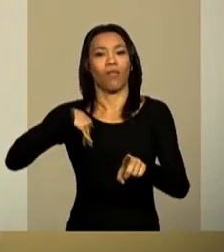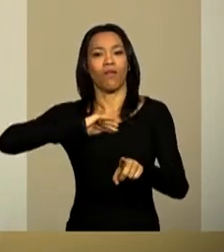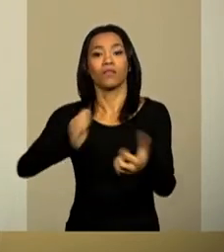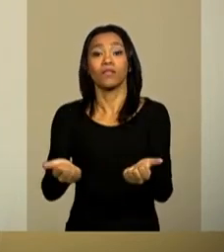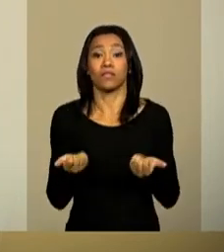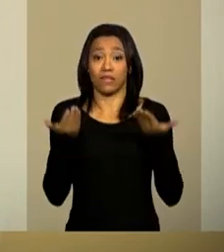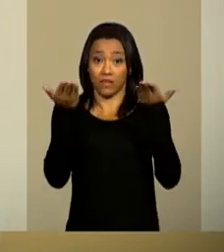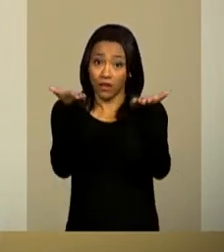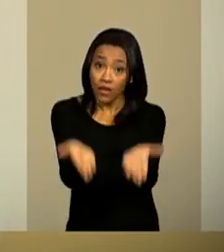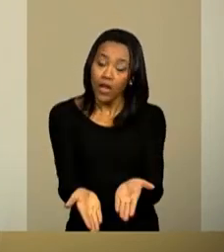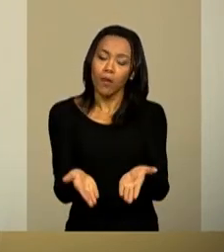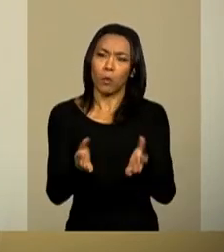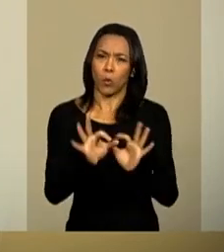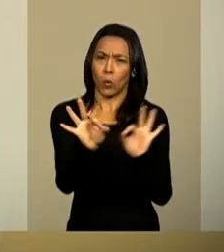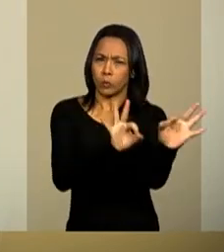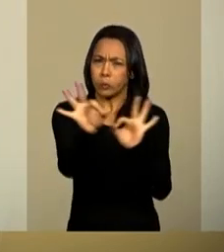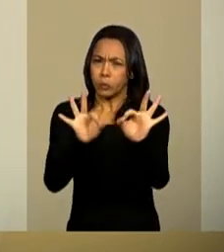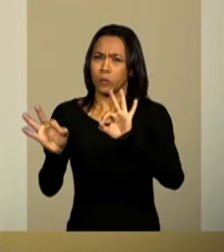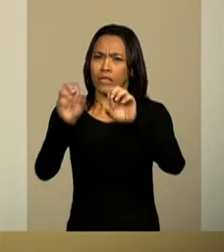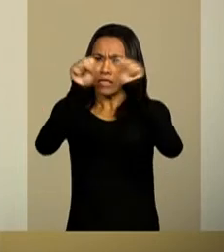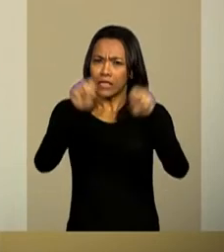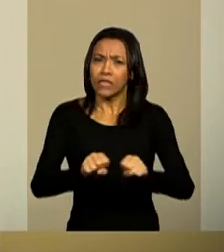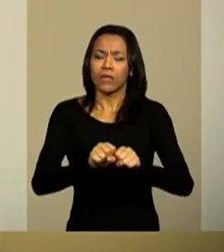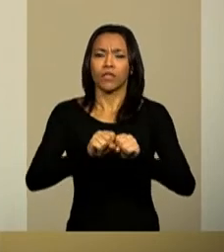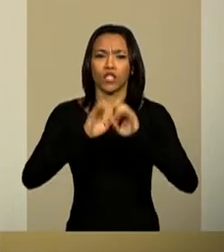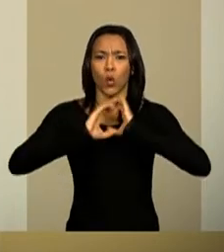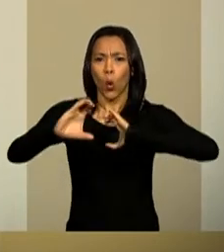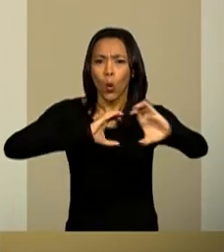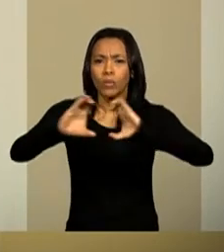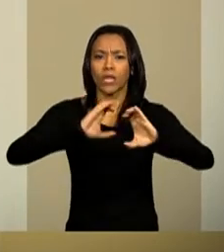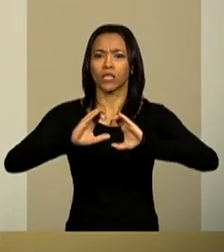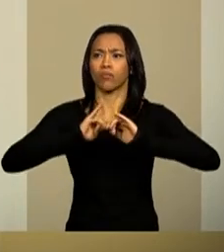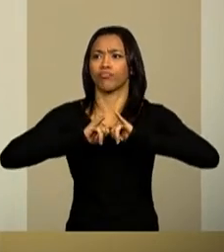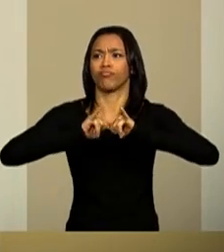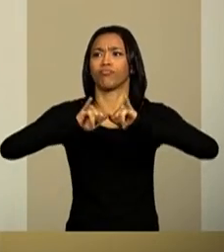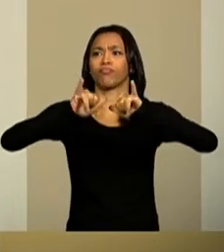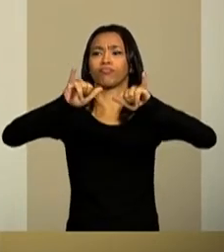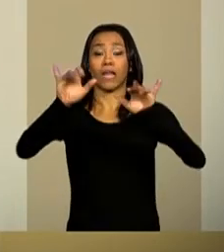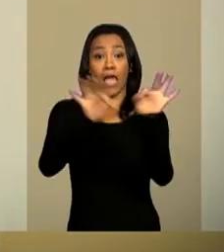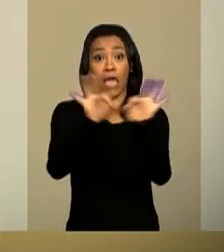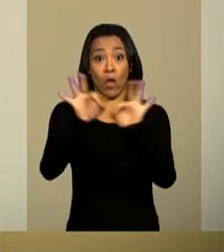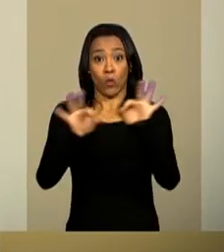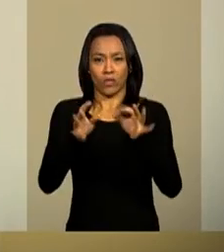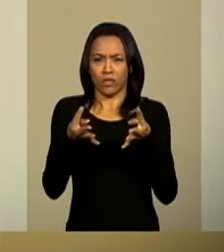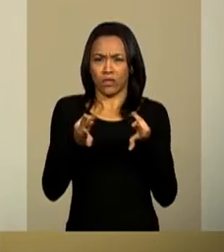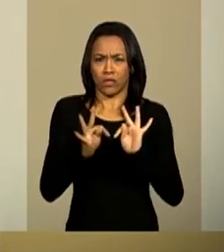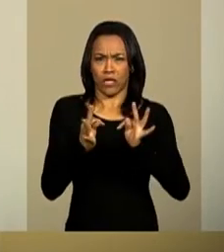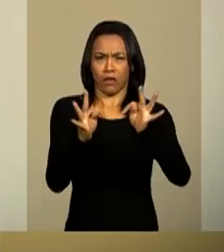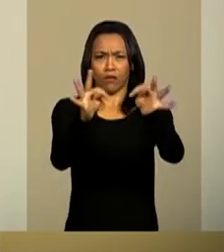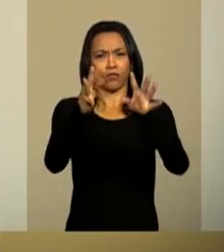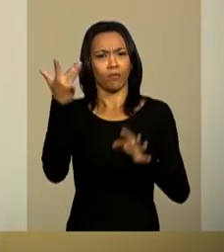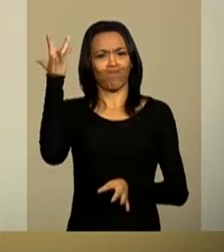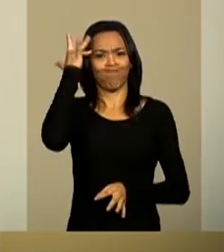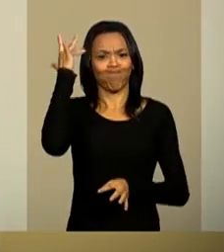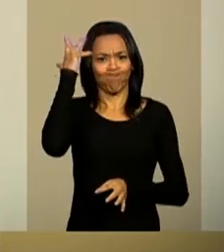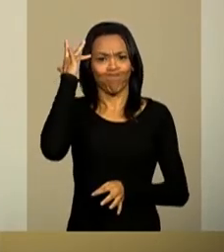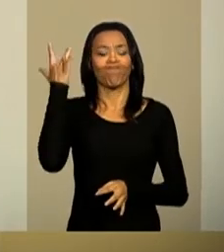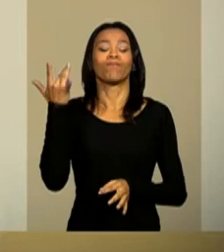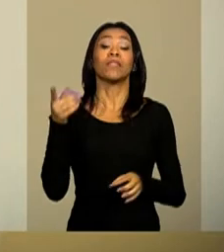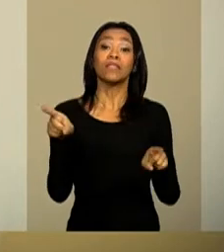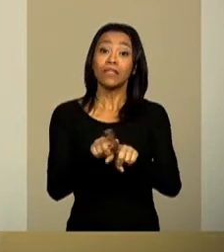um moderno sistema de comunicação e transmissão, que reúne o que há de mais avançado em